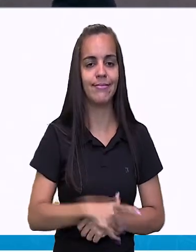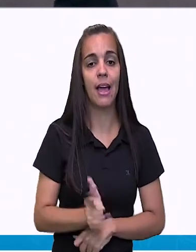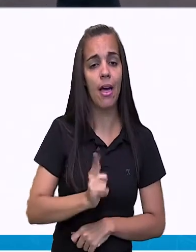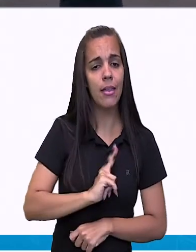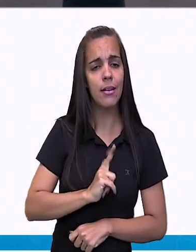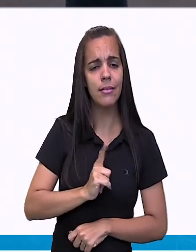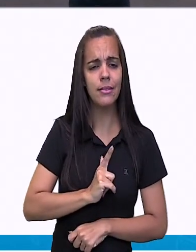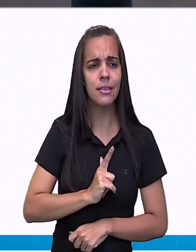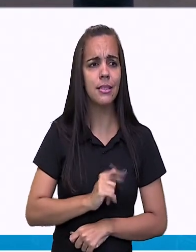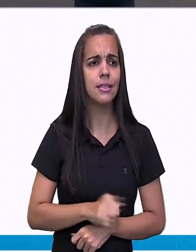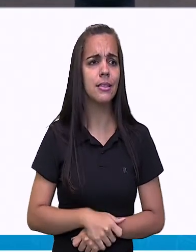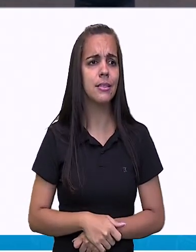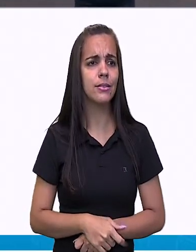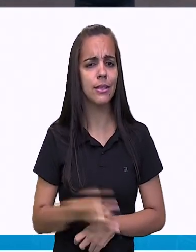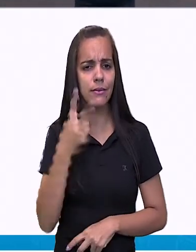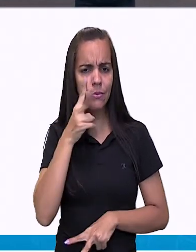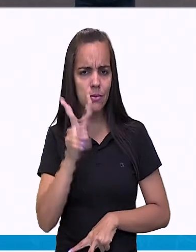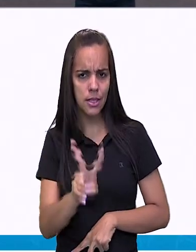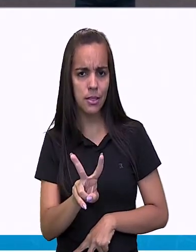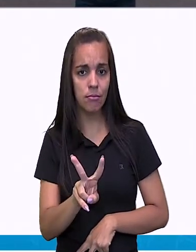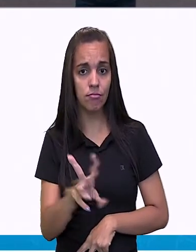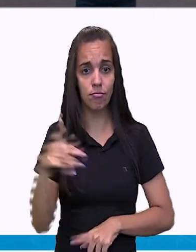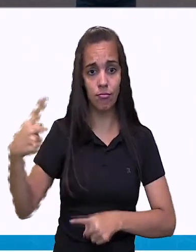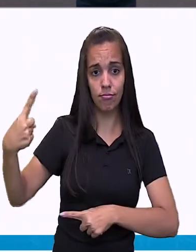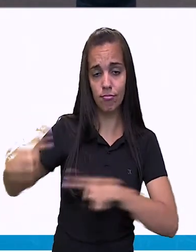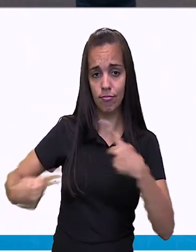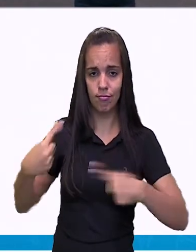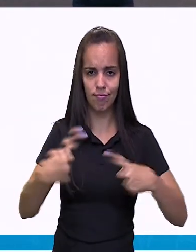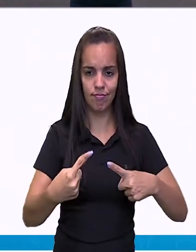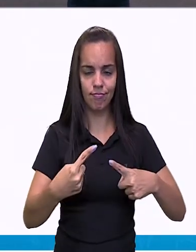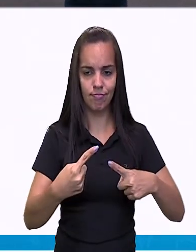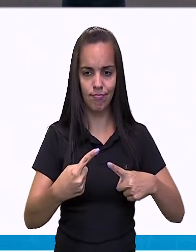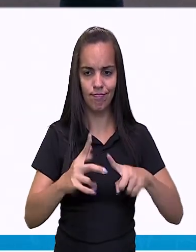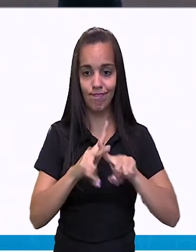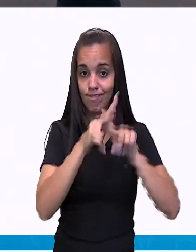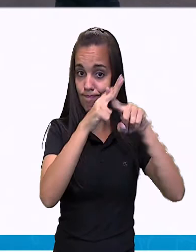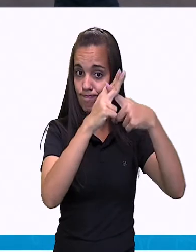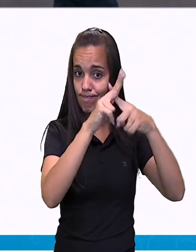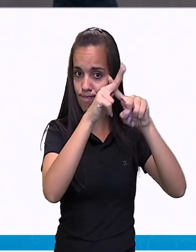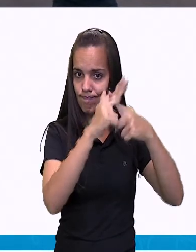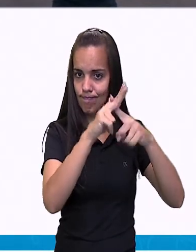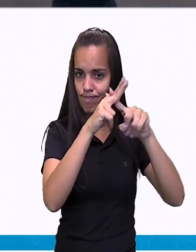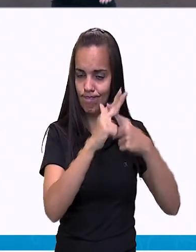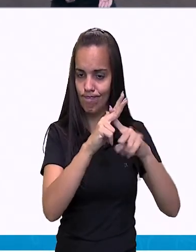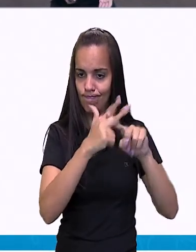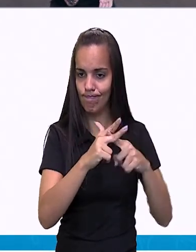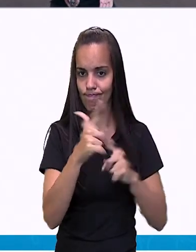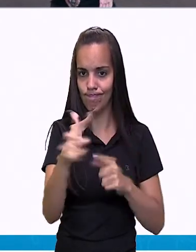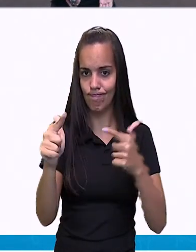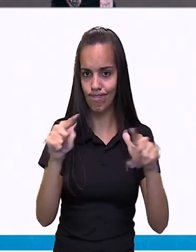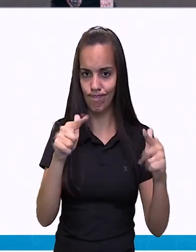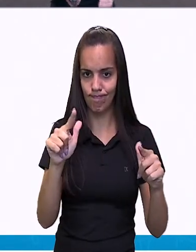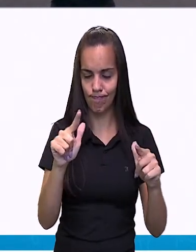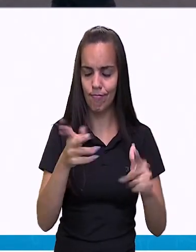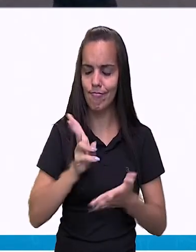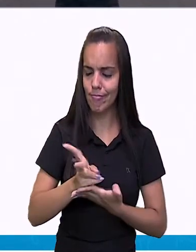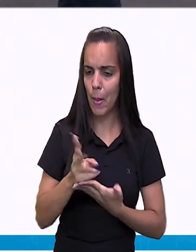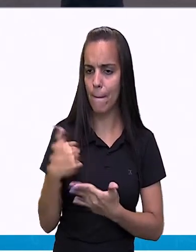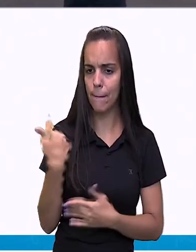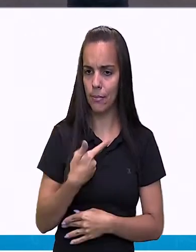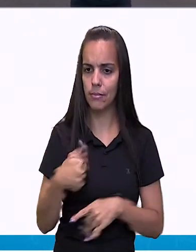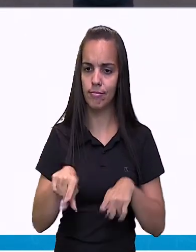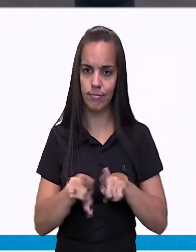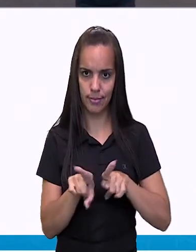mesmo? Tendo em vista que debater é modificar o outro e a